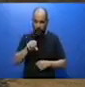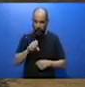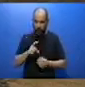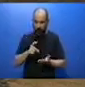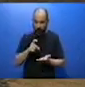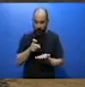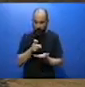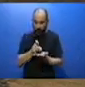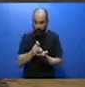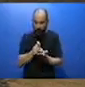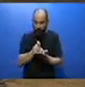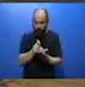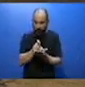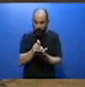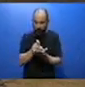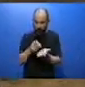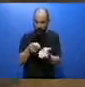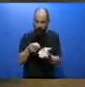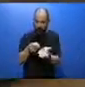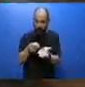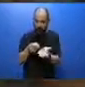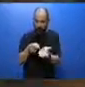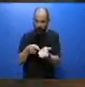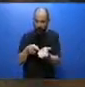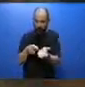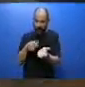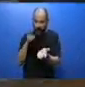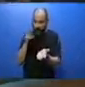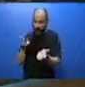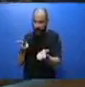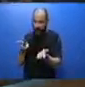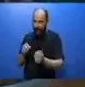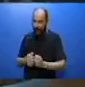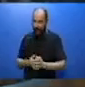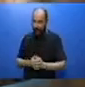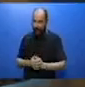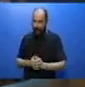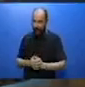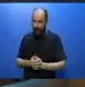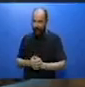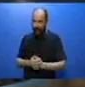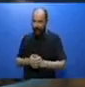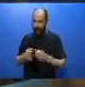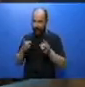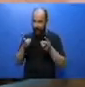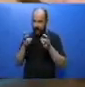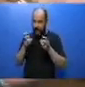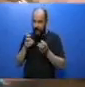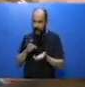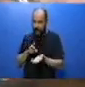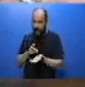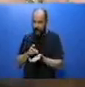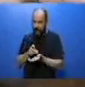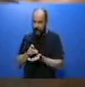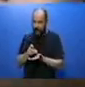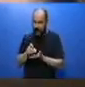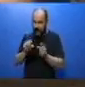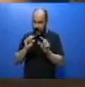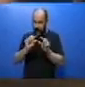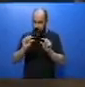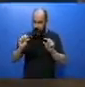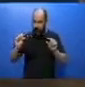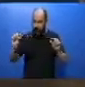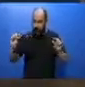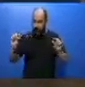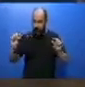para vocês. Olha aqui a minhoca. Olha, perceba que ela quer andar. Ela é comprida. Olha,